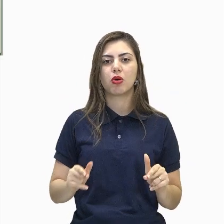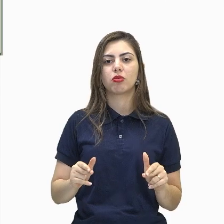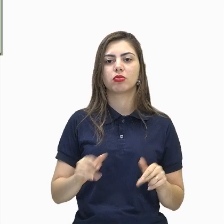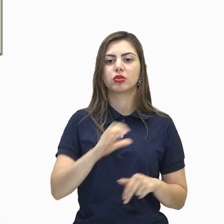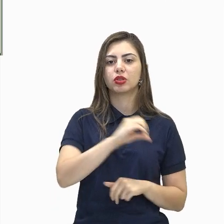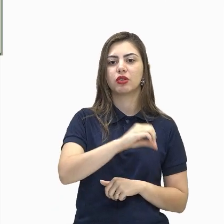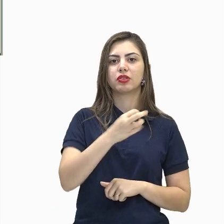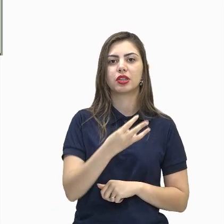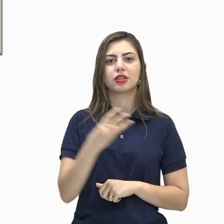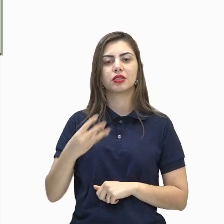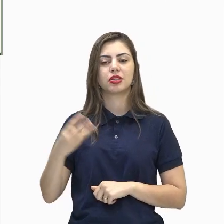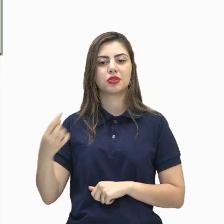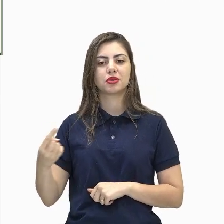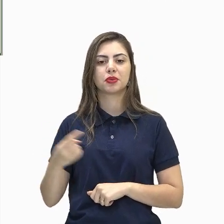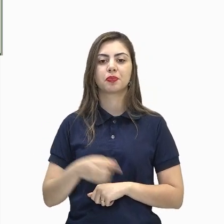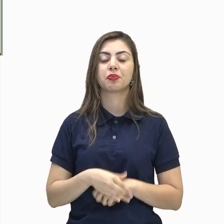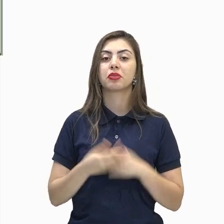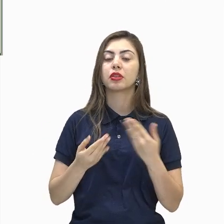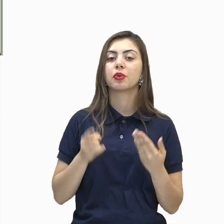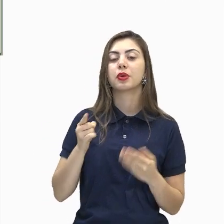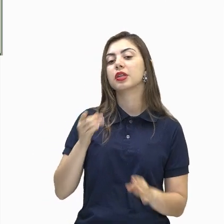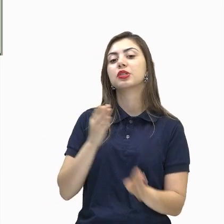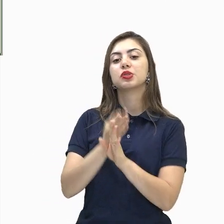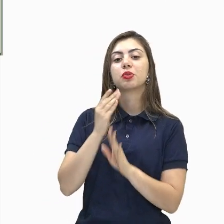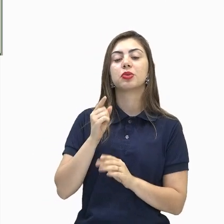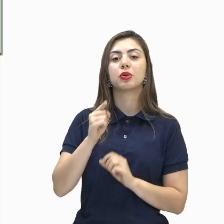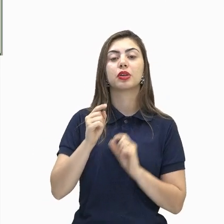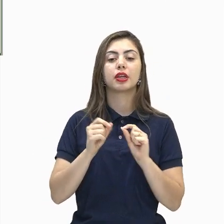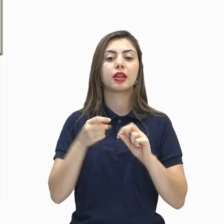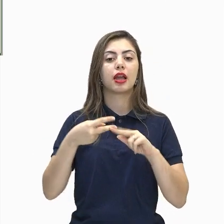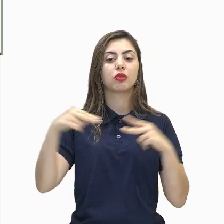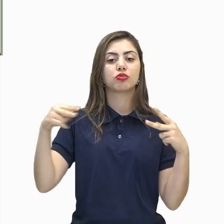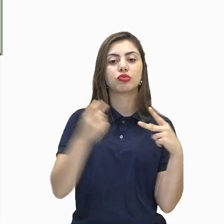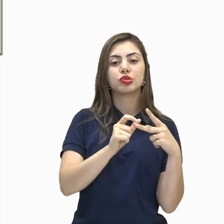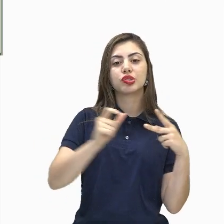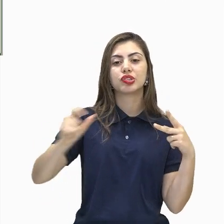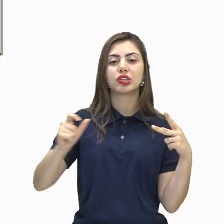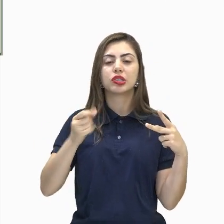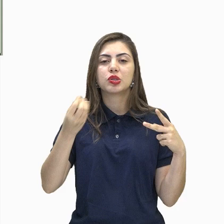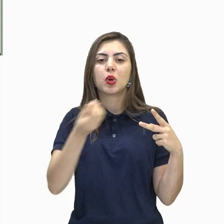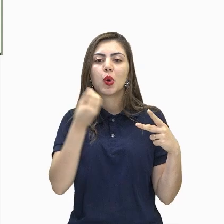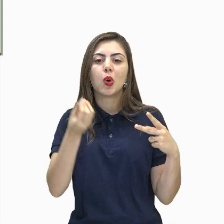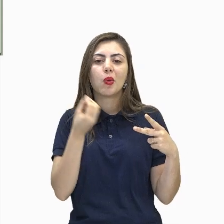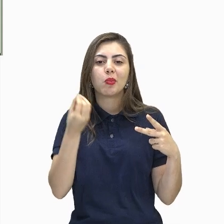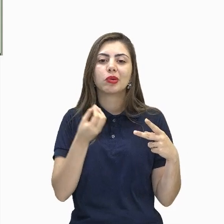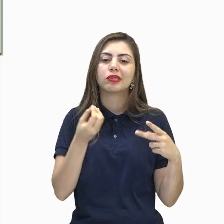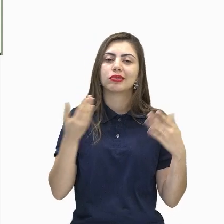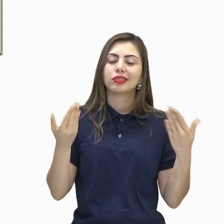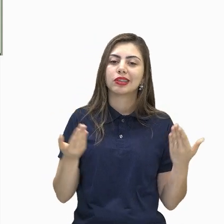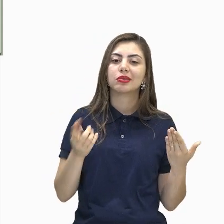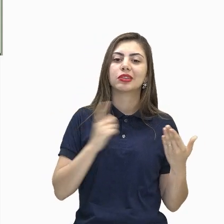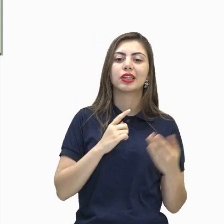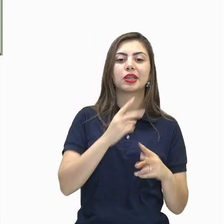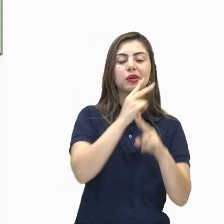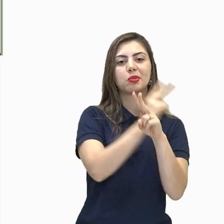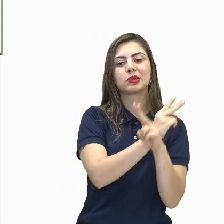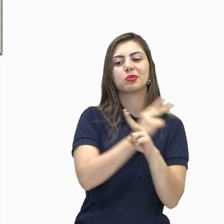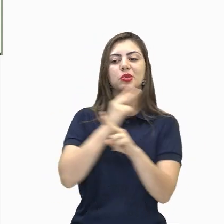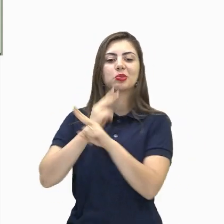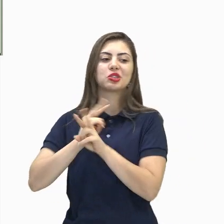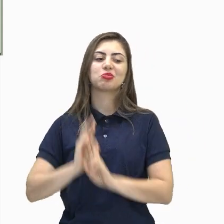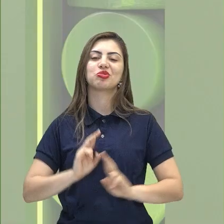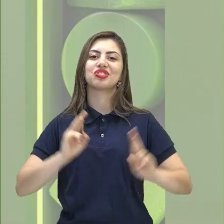E verificou, então, que os genes, né, que codificavam essas características, eles, então, se encontram em cromossomos